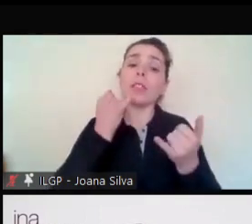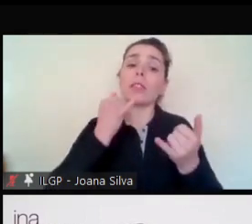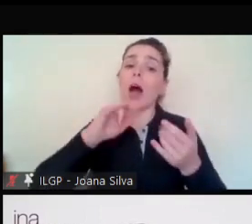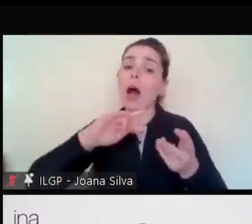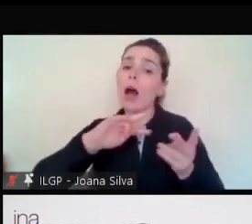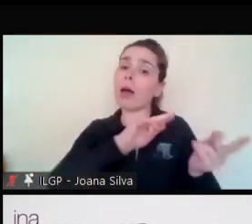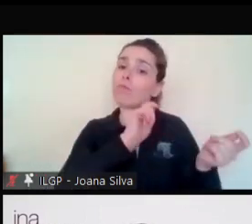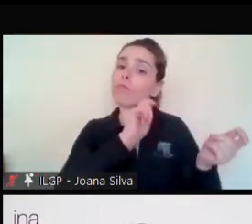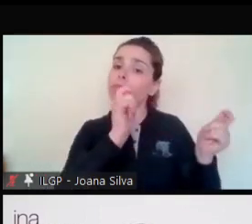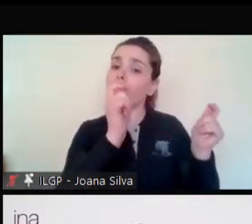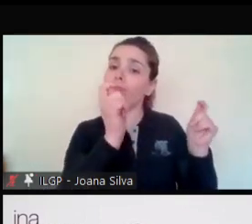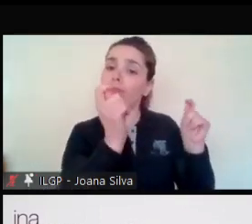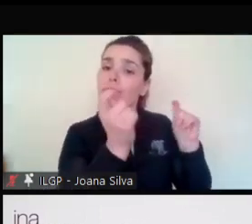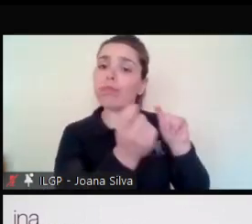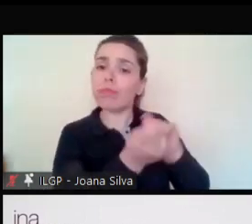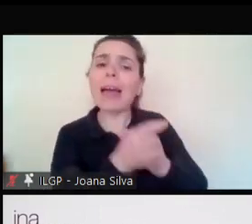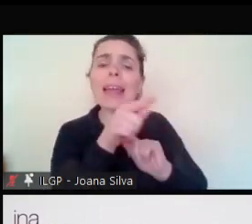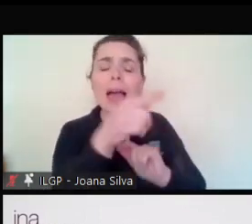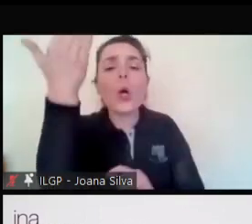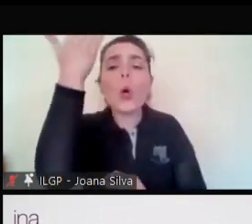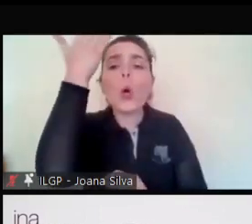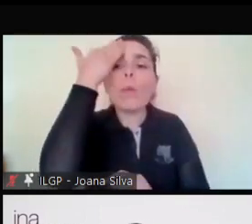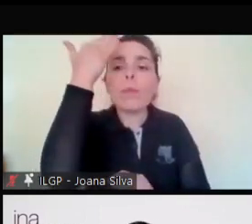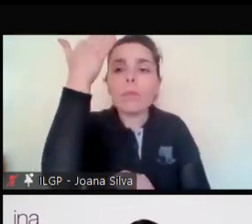aqui as competências